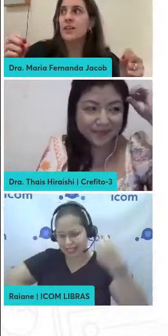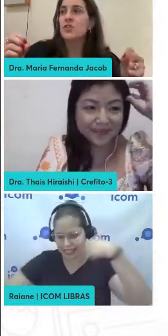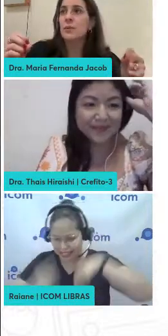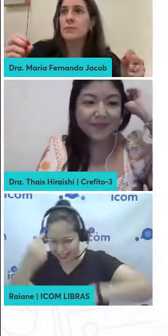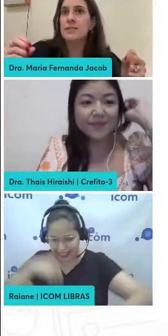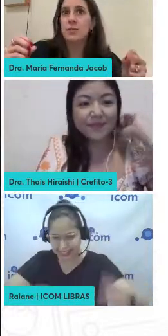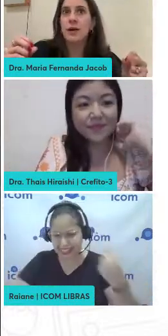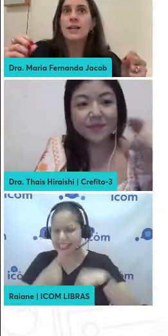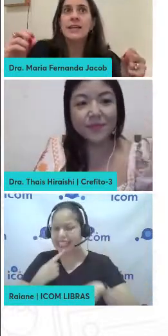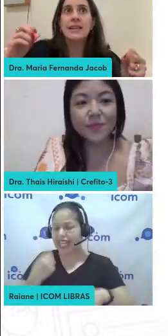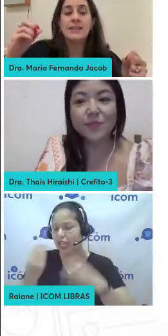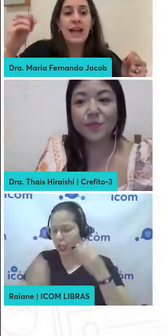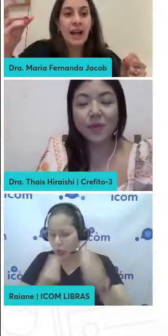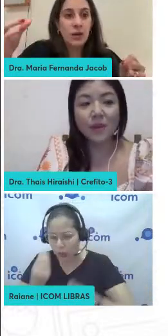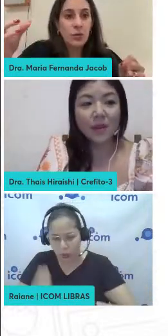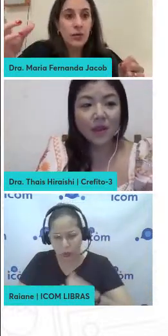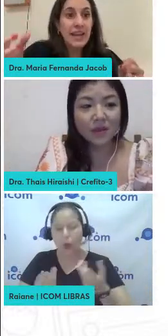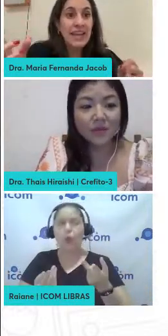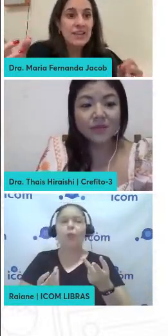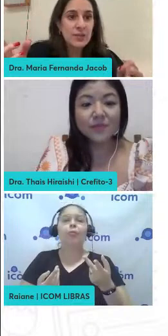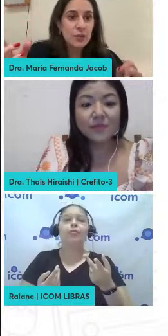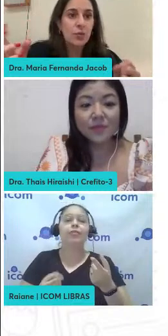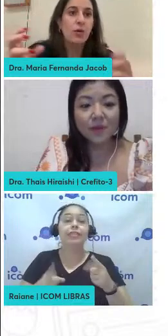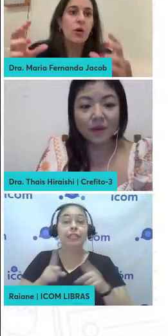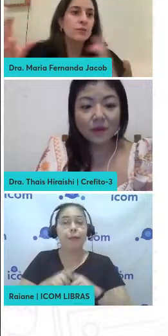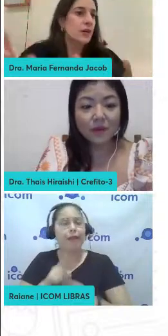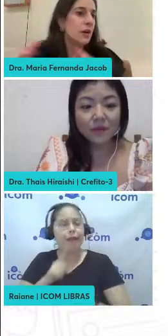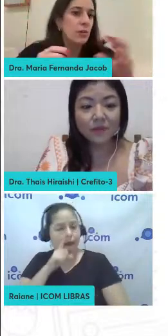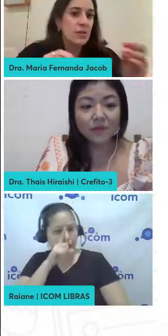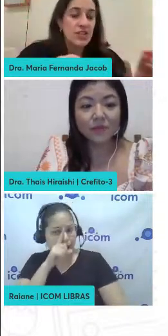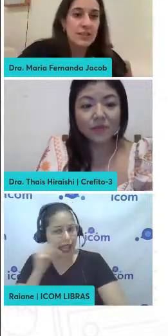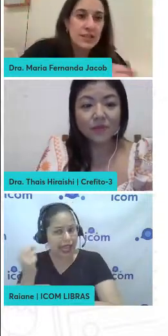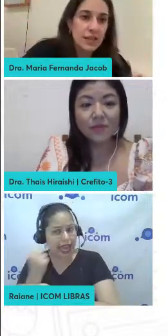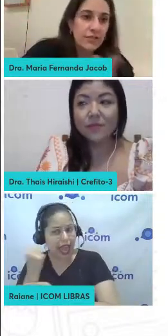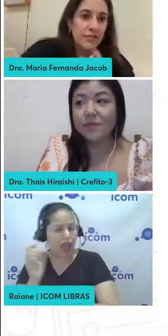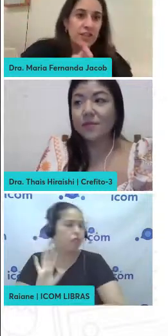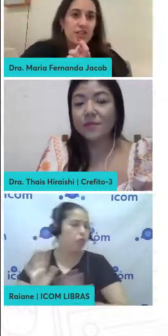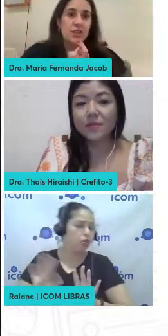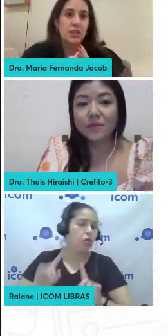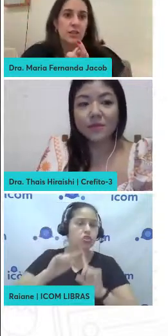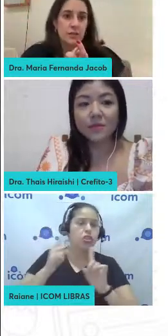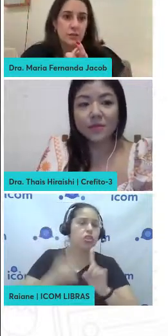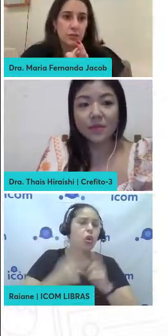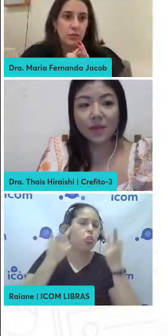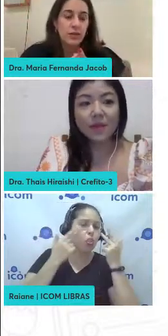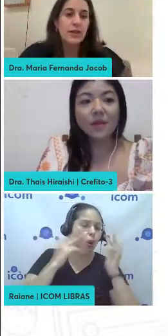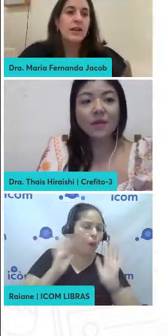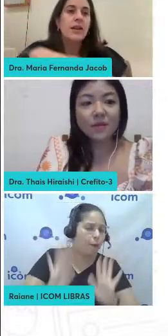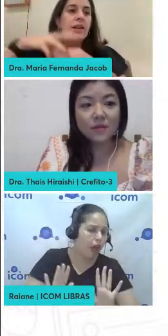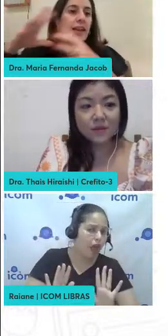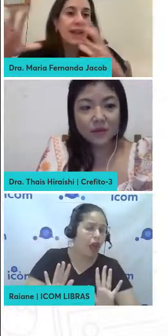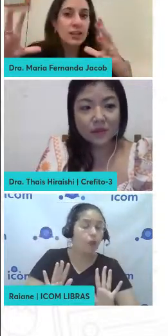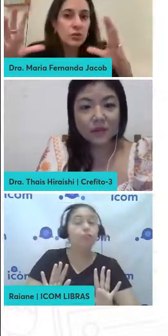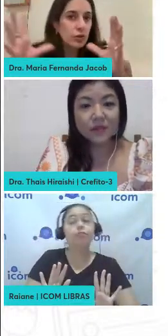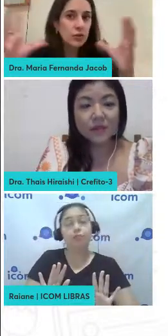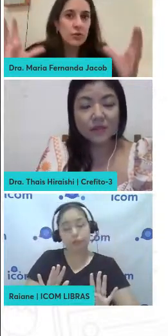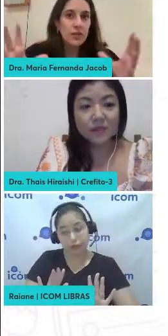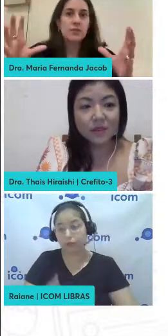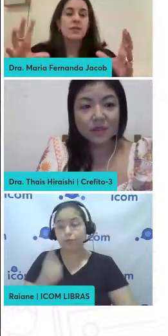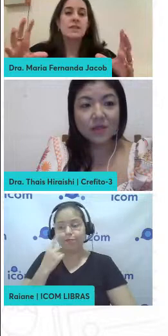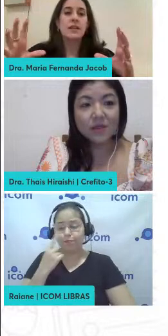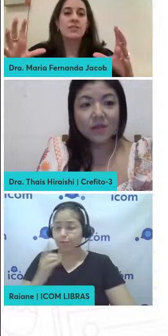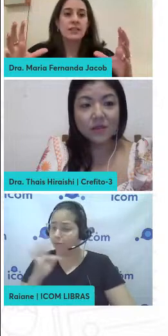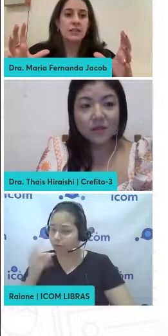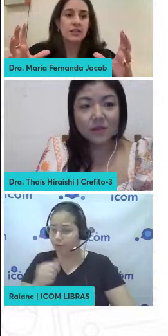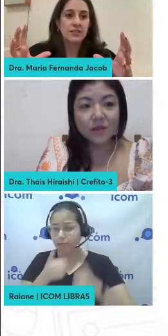estou de frente a uma pessoa que está com risco ou não, é uma gestação fora de risco. Tudo